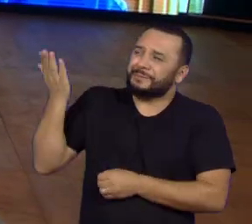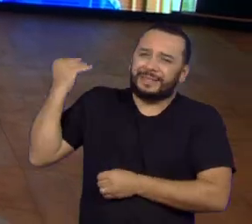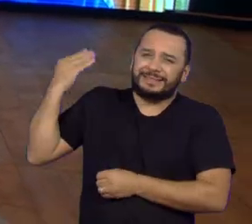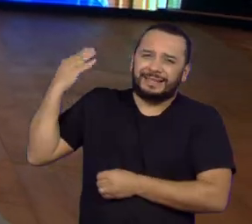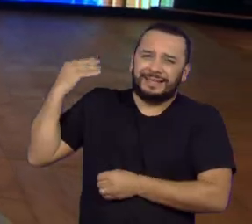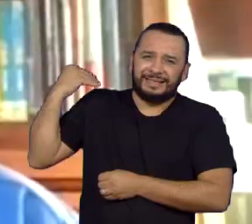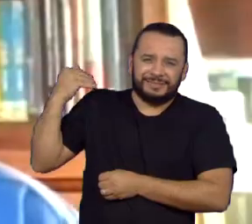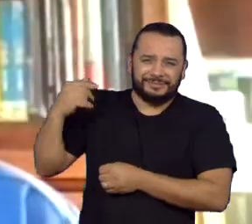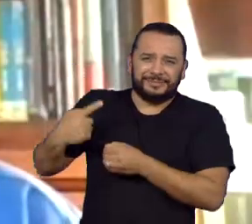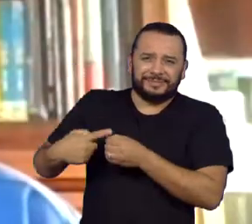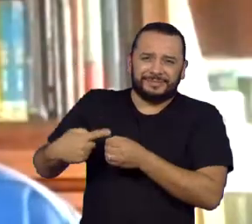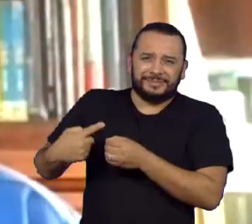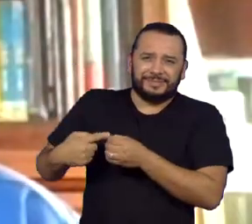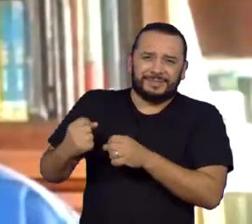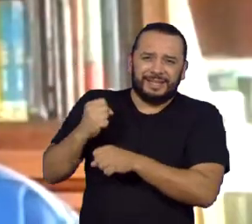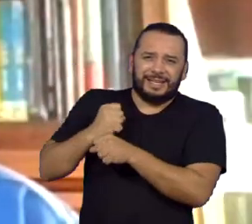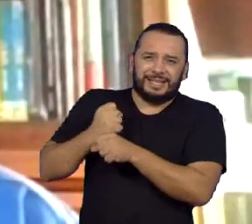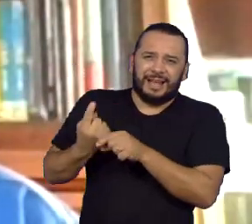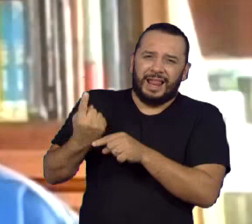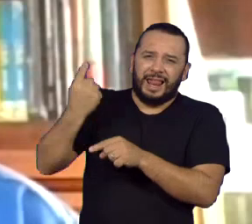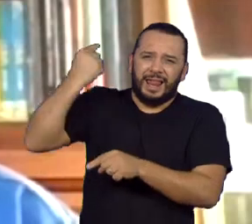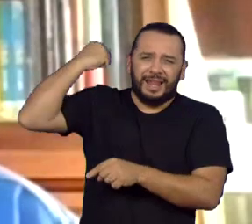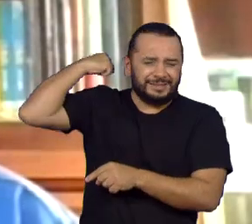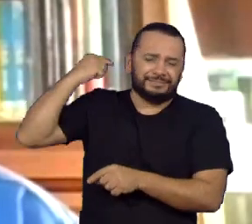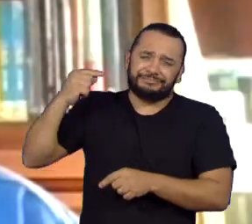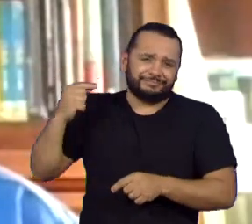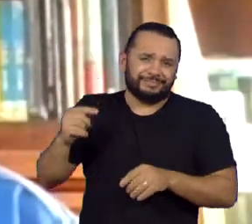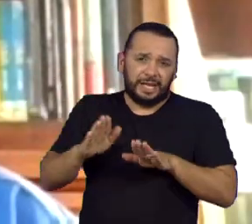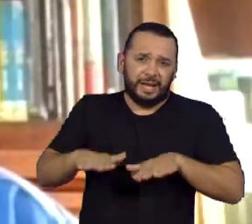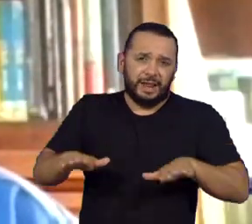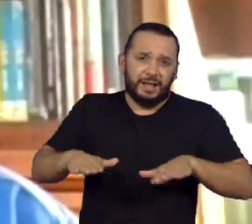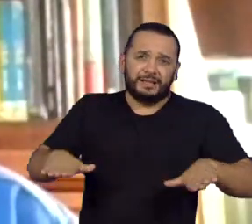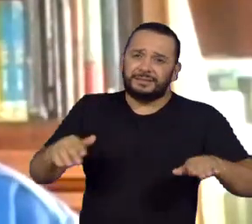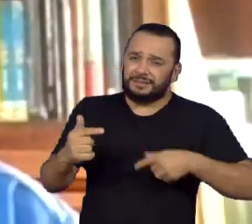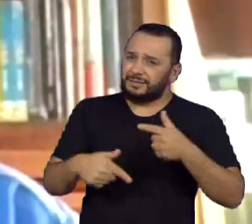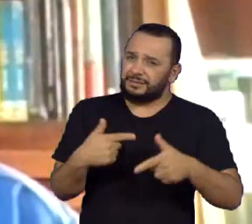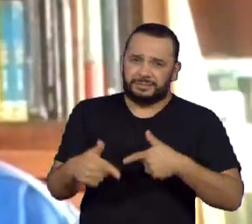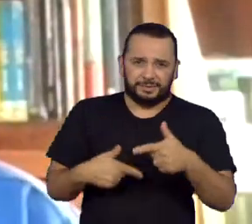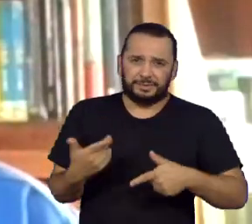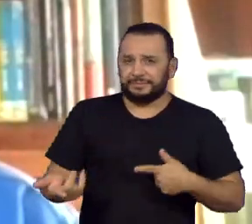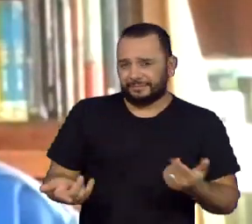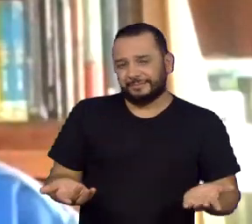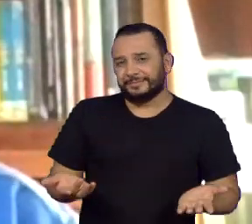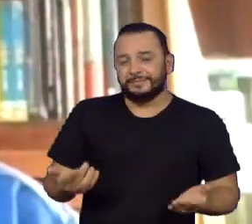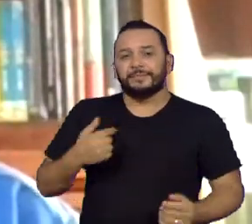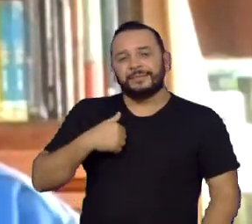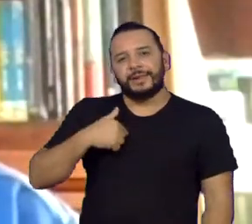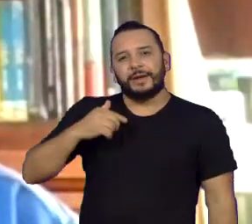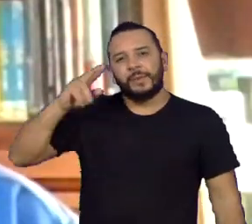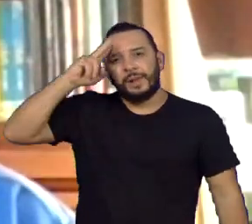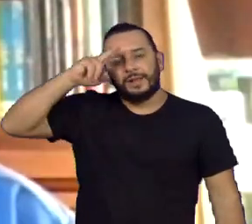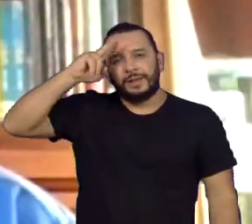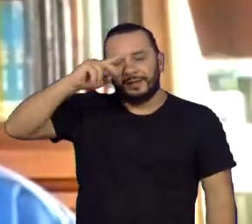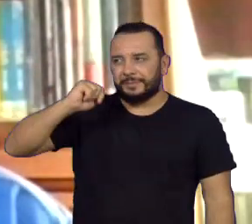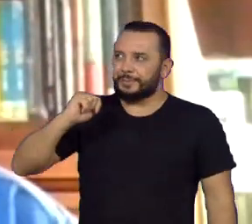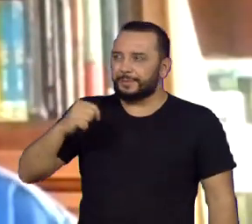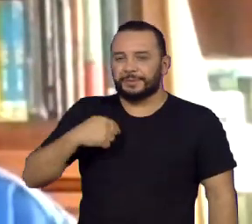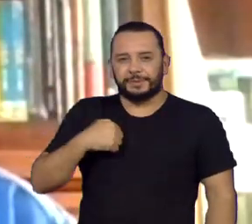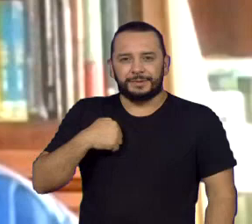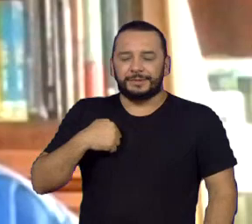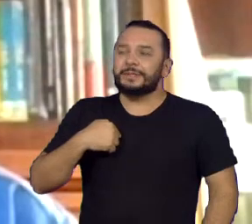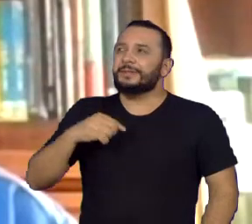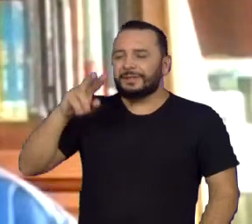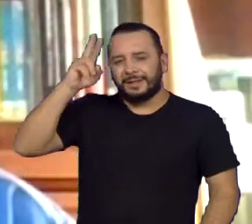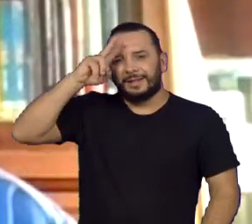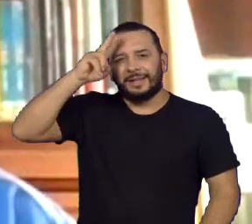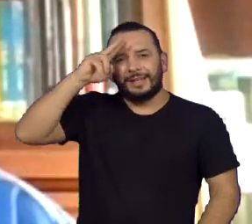período, então, as crianças trabalhavam. E eu me lembro